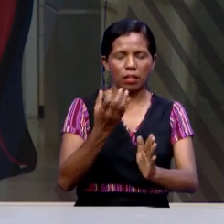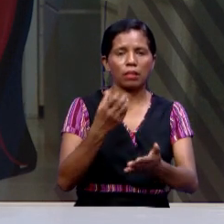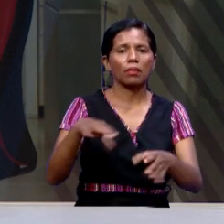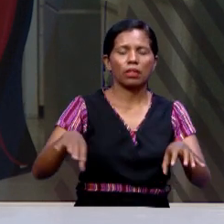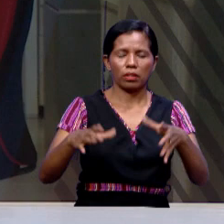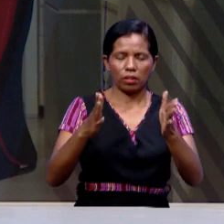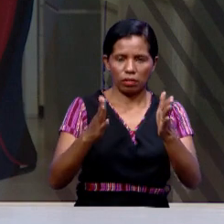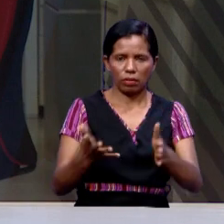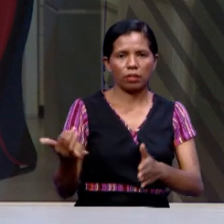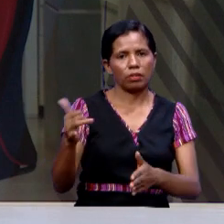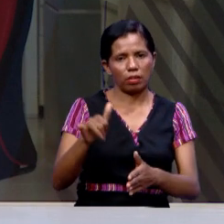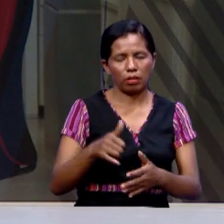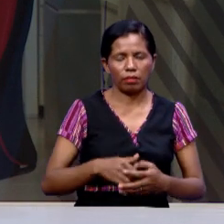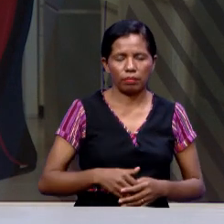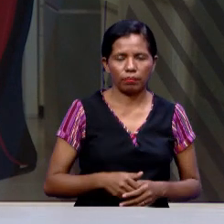serah.